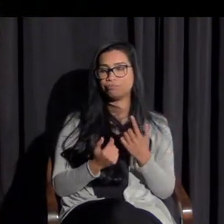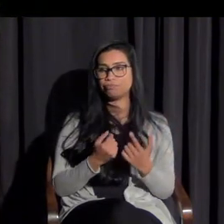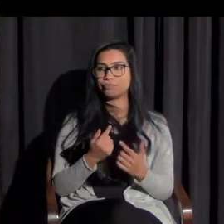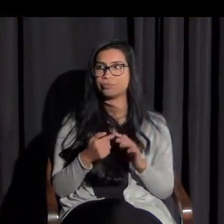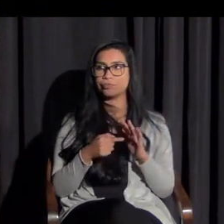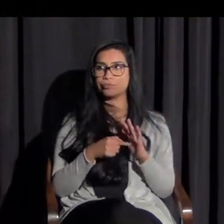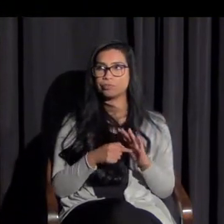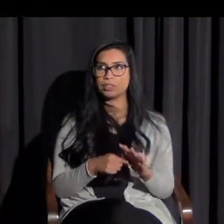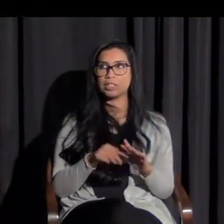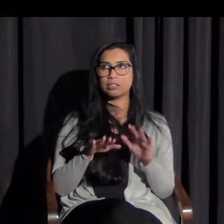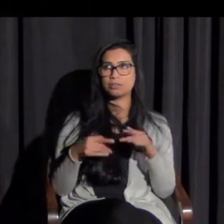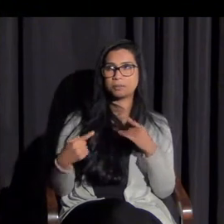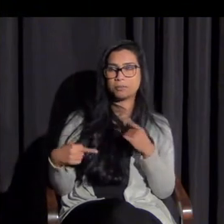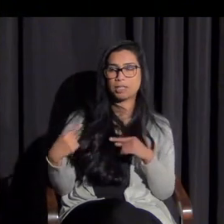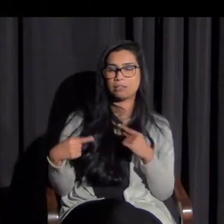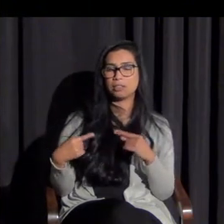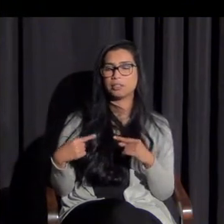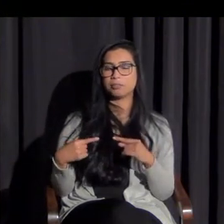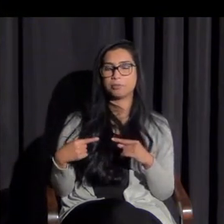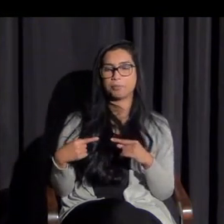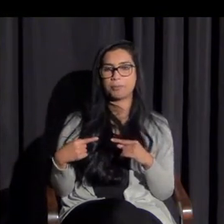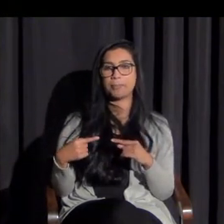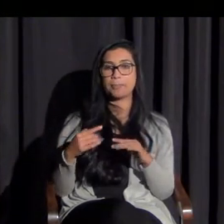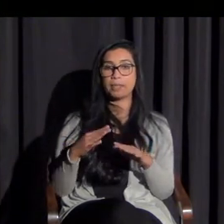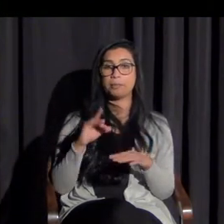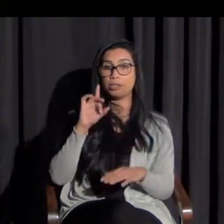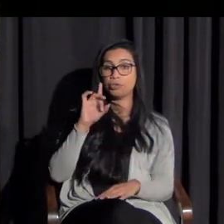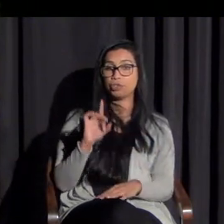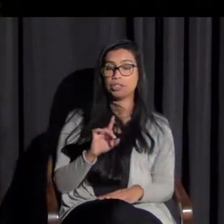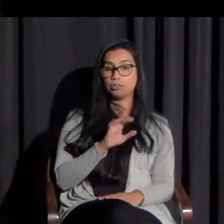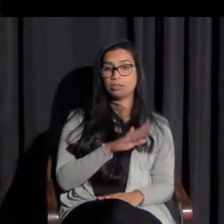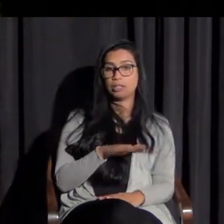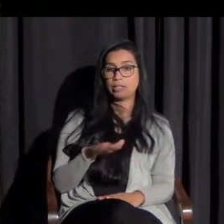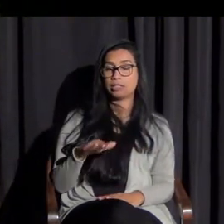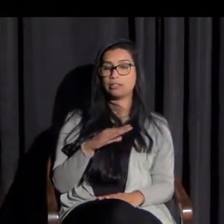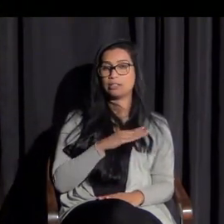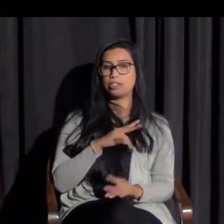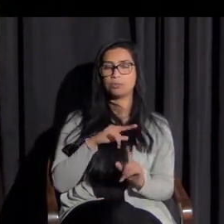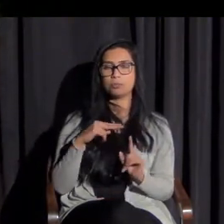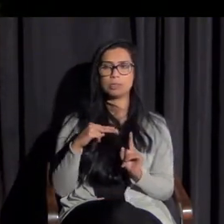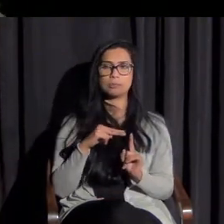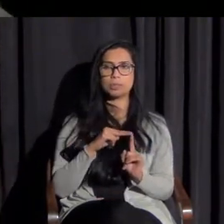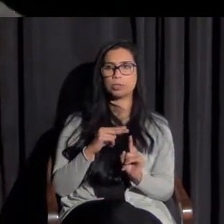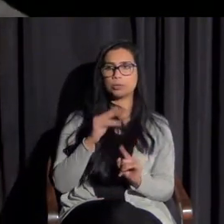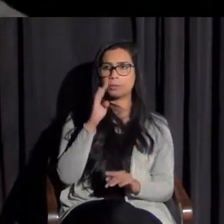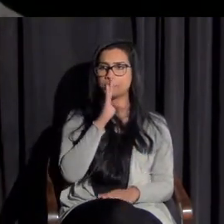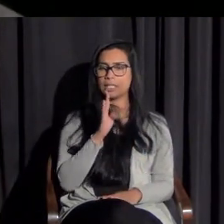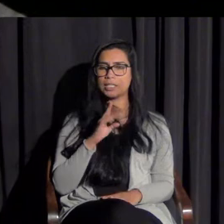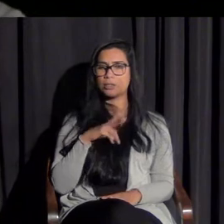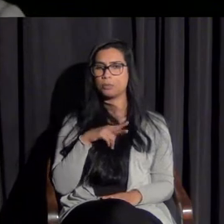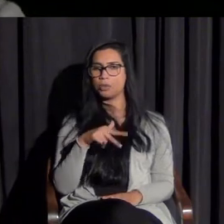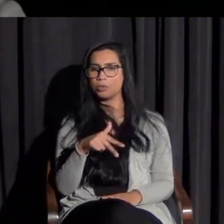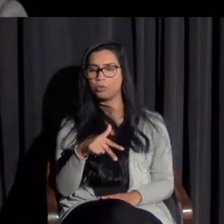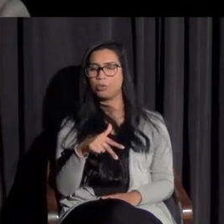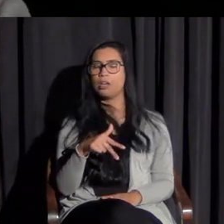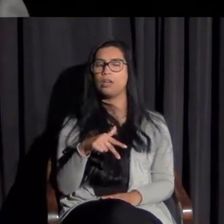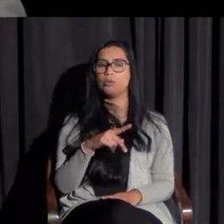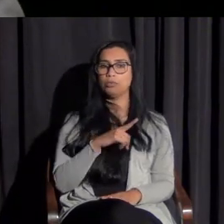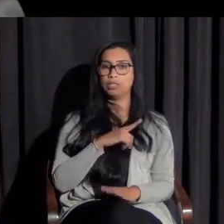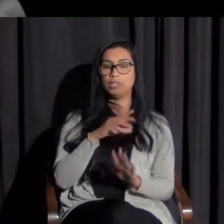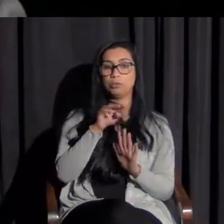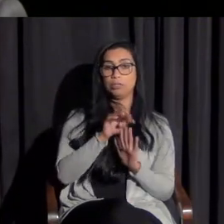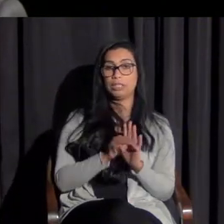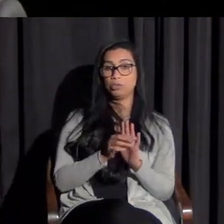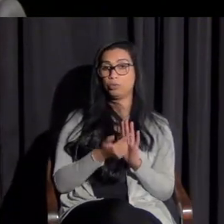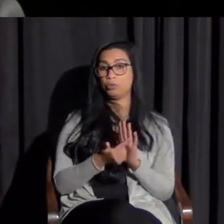para debater. Né? Então, esse O Direito das Crianças à Cidade, Perspectivas desde o Brasil e Portugal, tem um texto também que